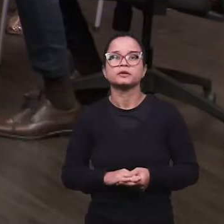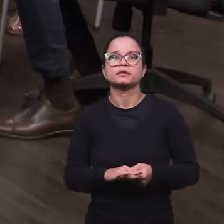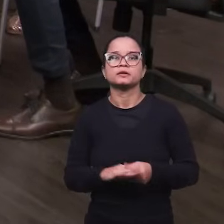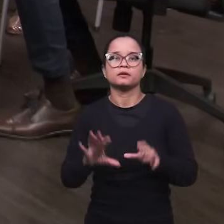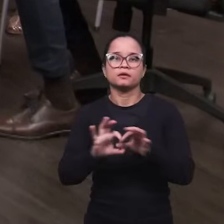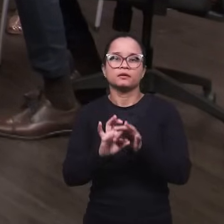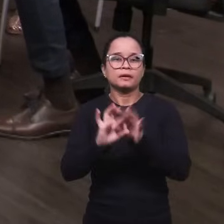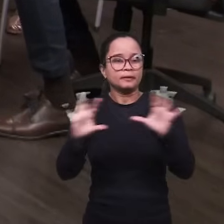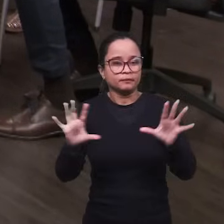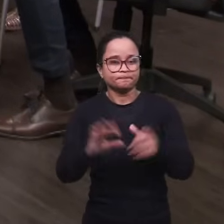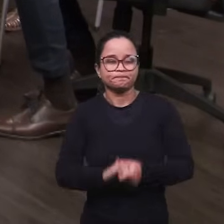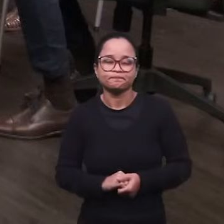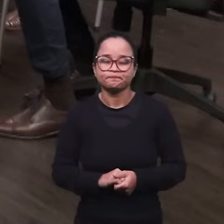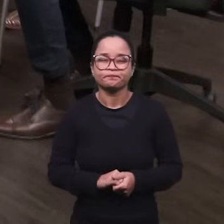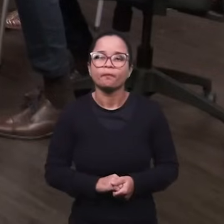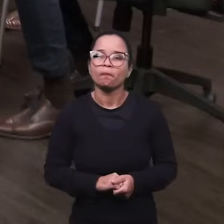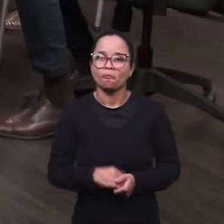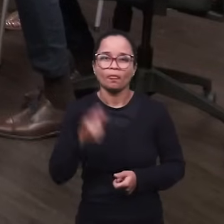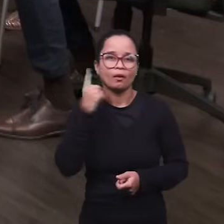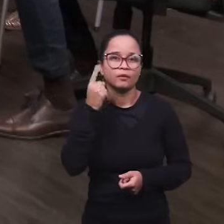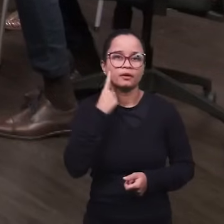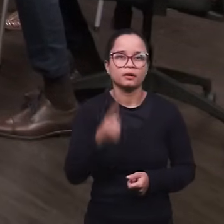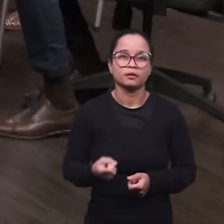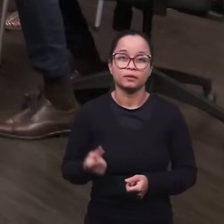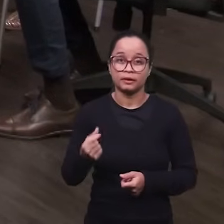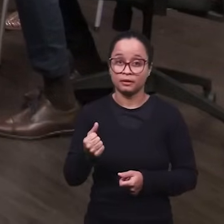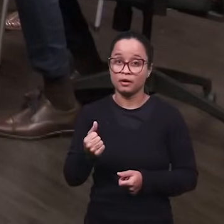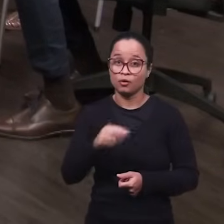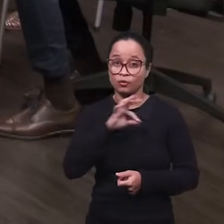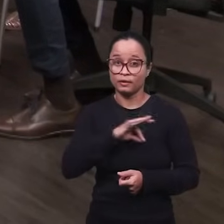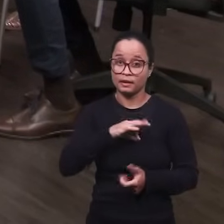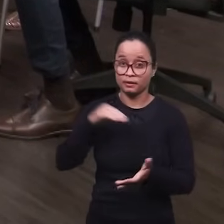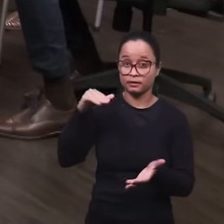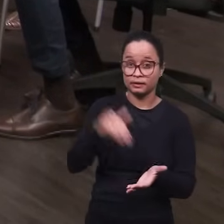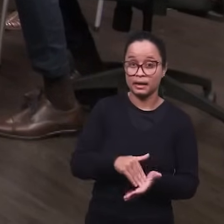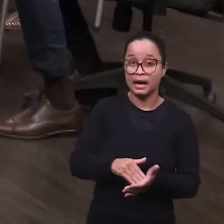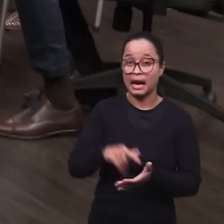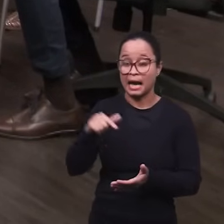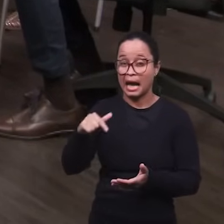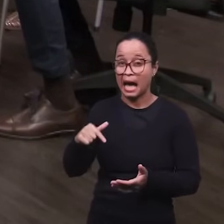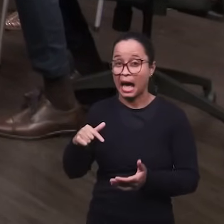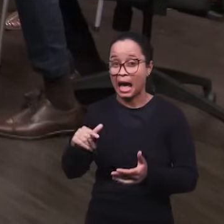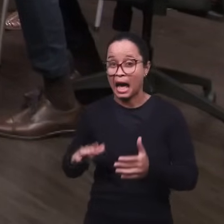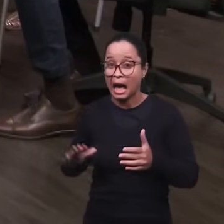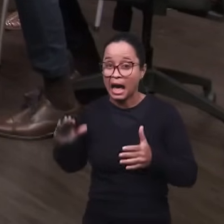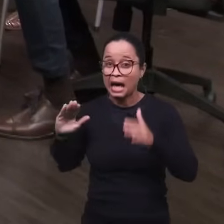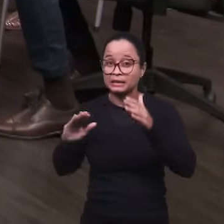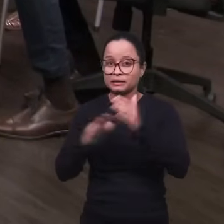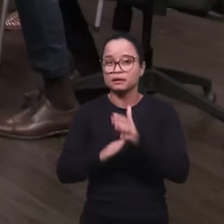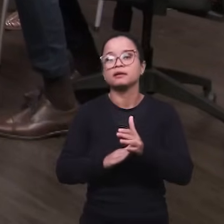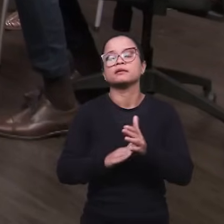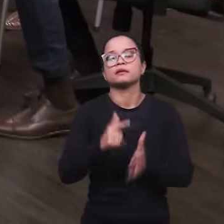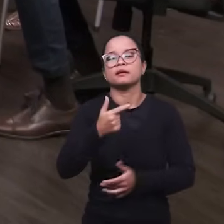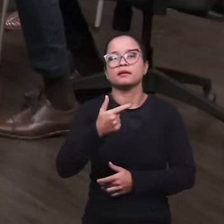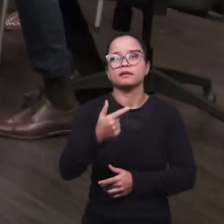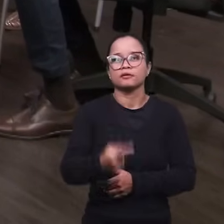autônomo, Uhum. ele pode contribuir em cima de um salário mínimo até o teto da Previdência. O teto da Previdência hoje é R$